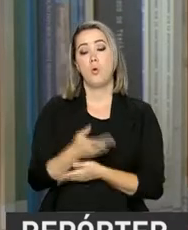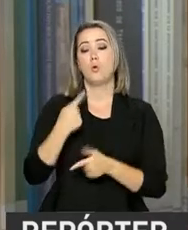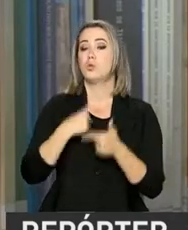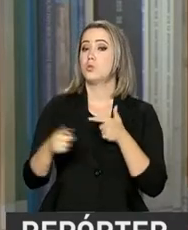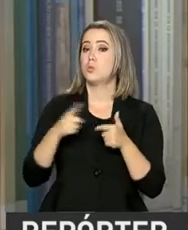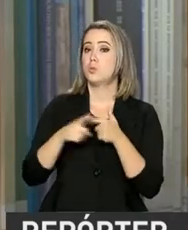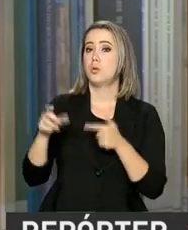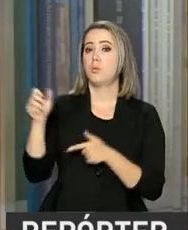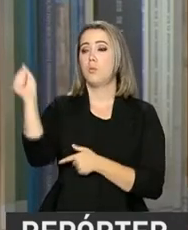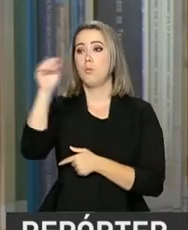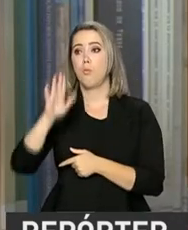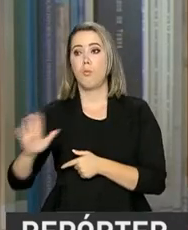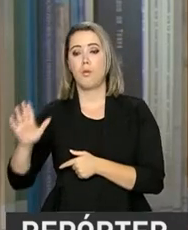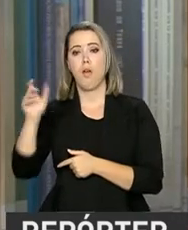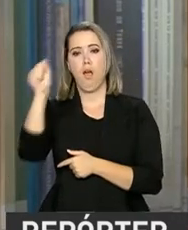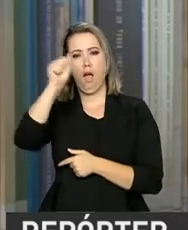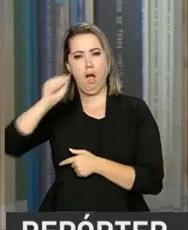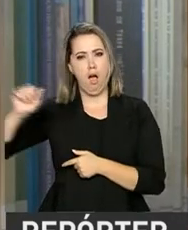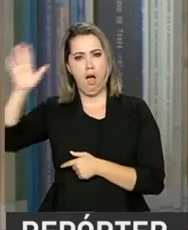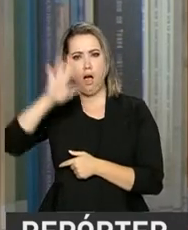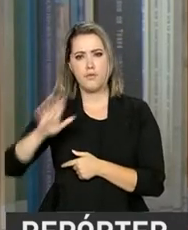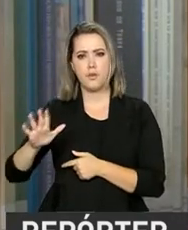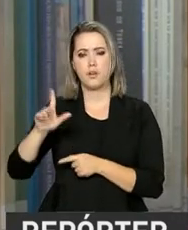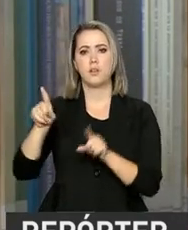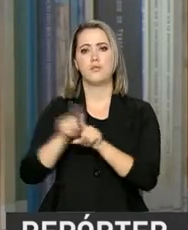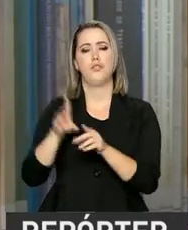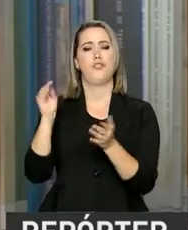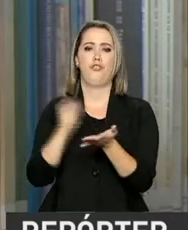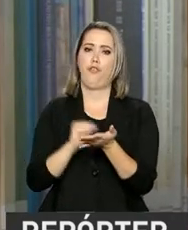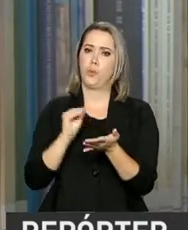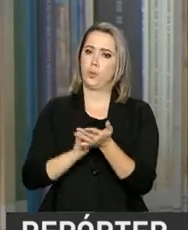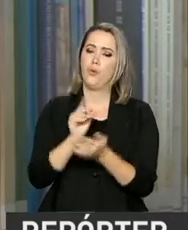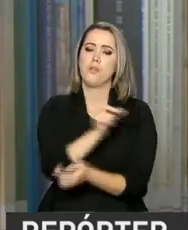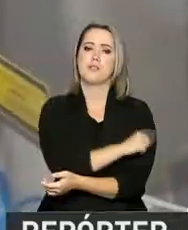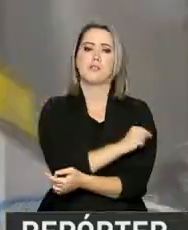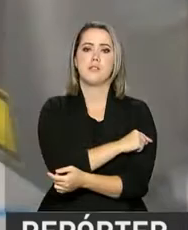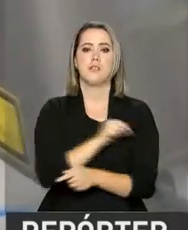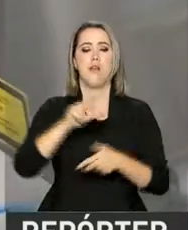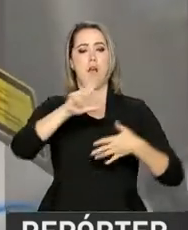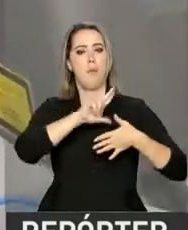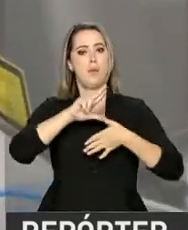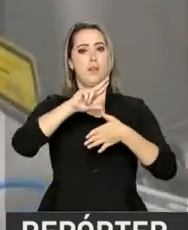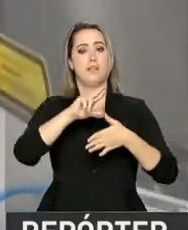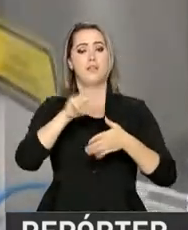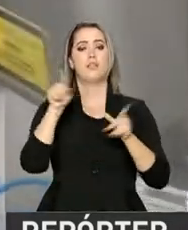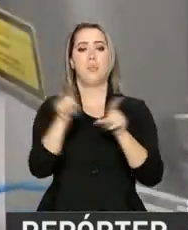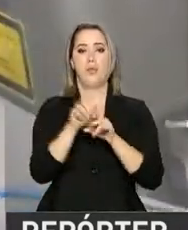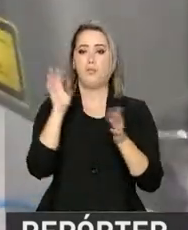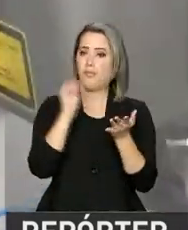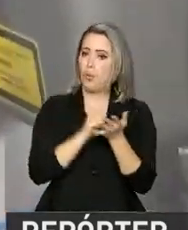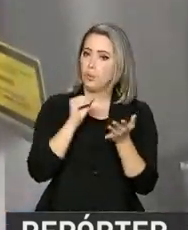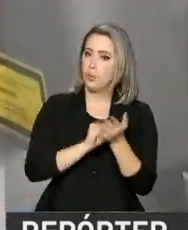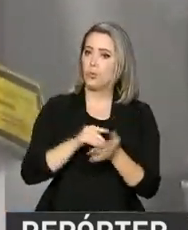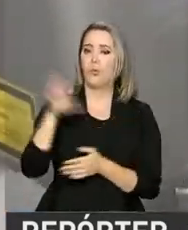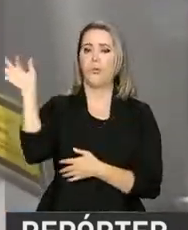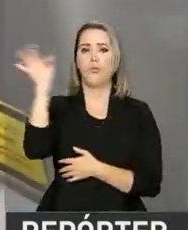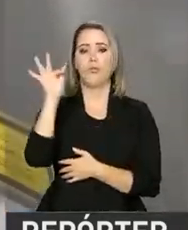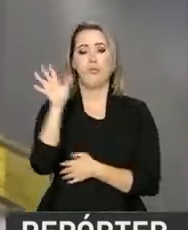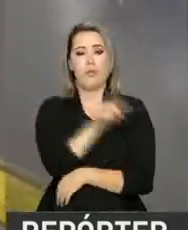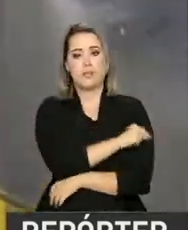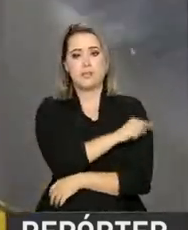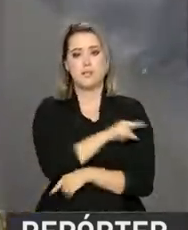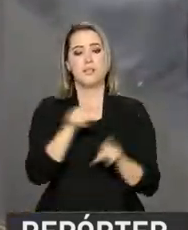é na área de vacinas para que os problemas na américa latina só discutimos com nações unidas principalmente o